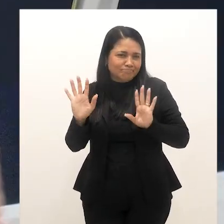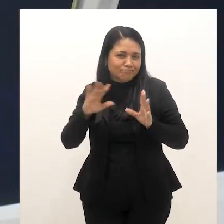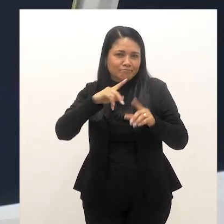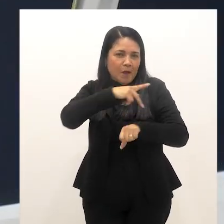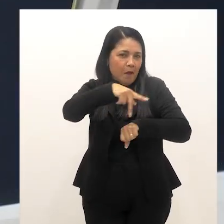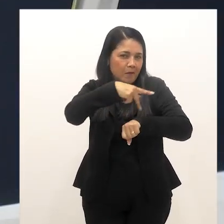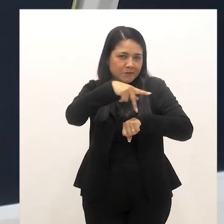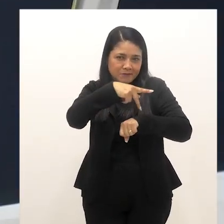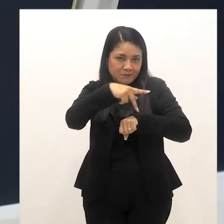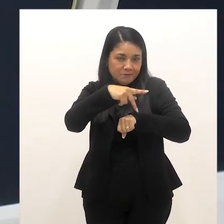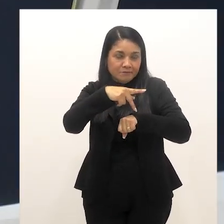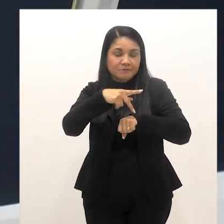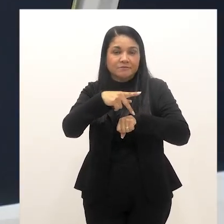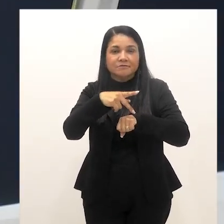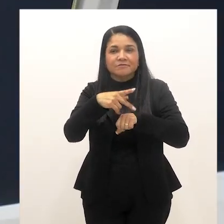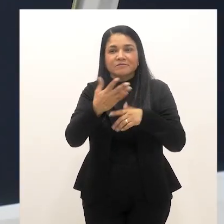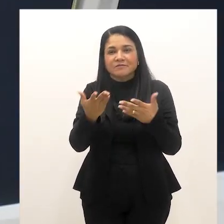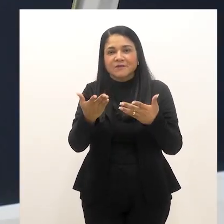Uhum.